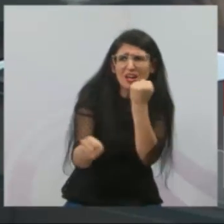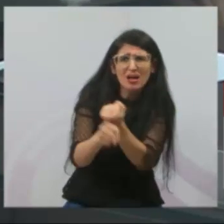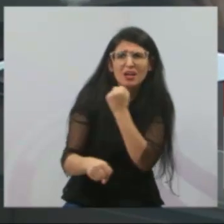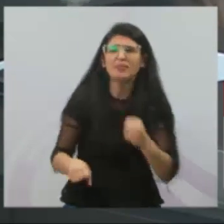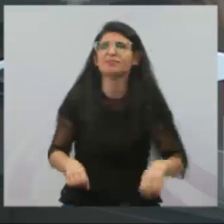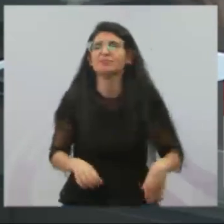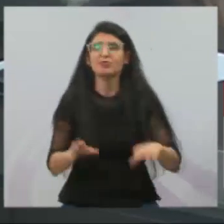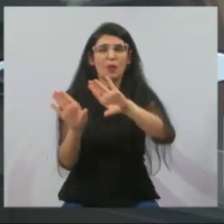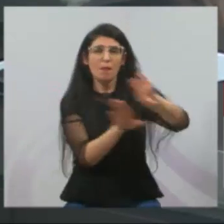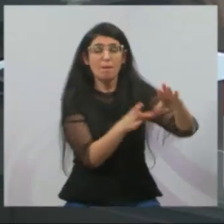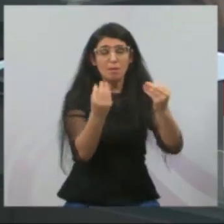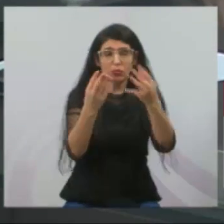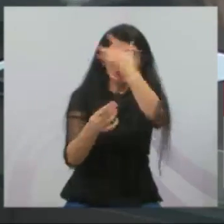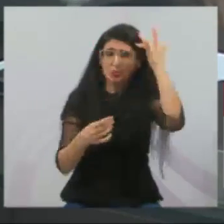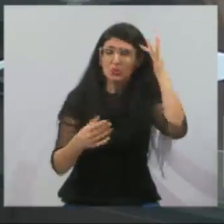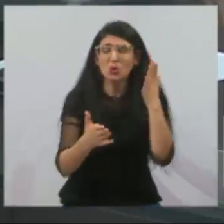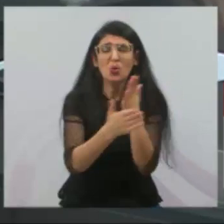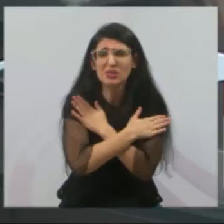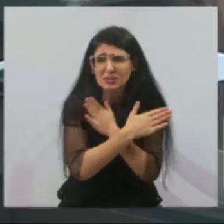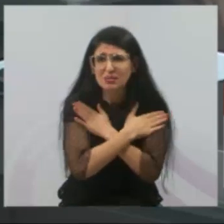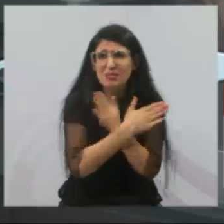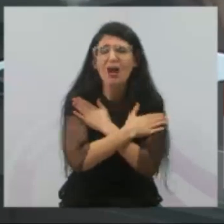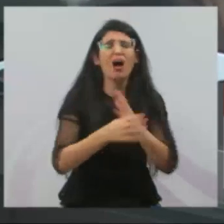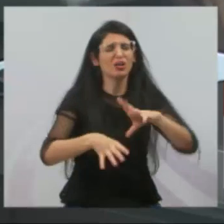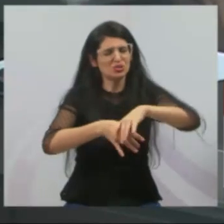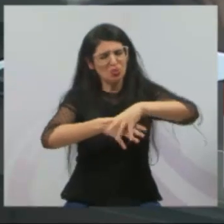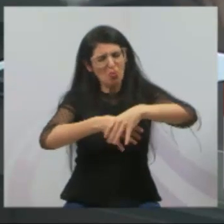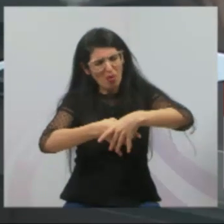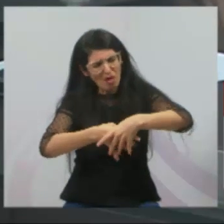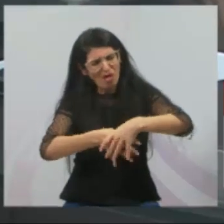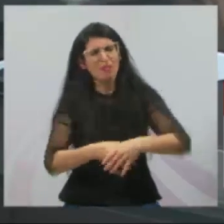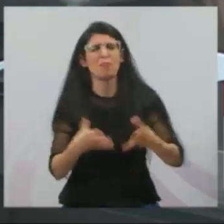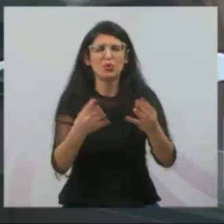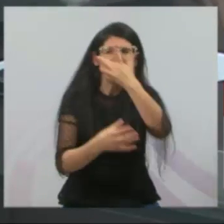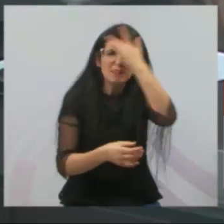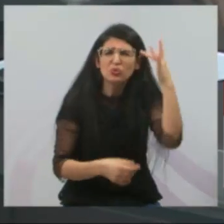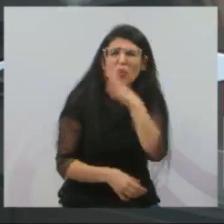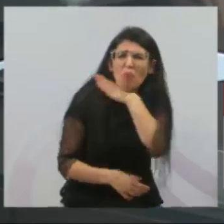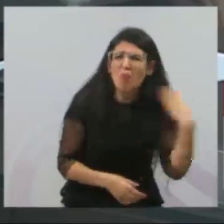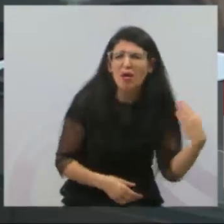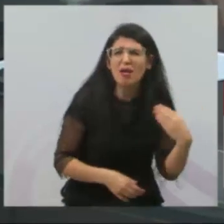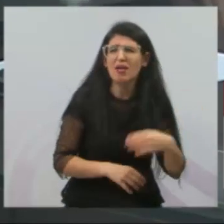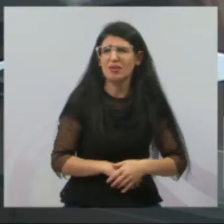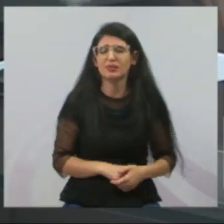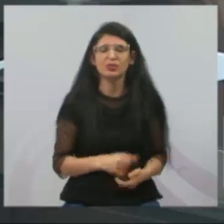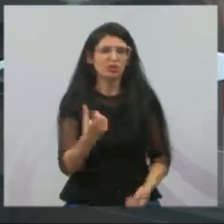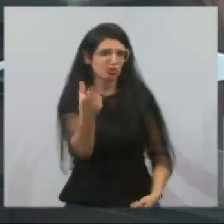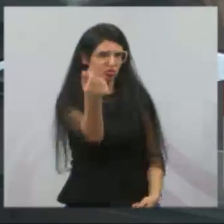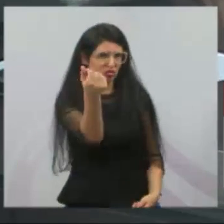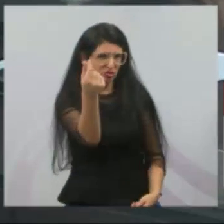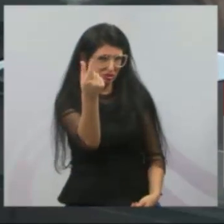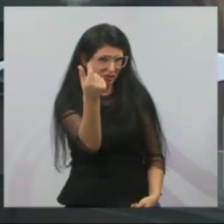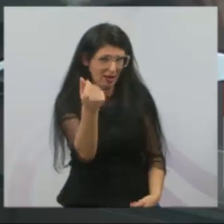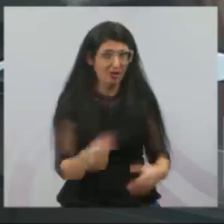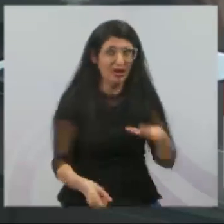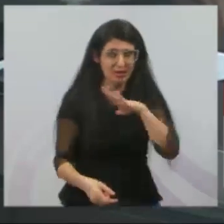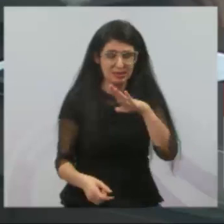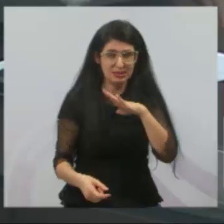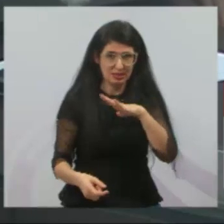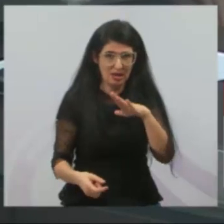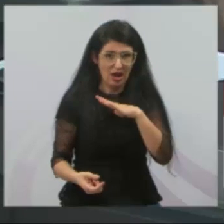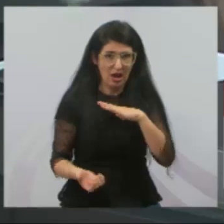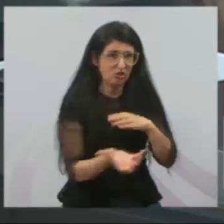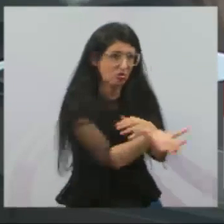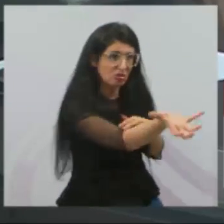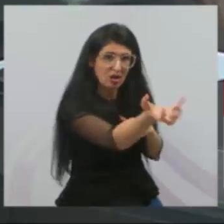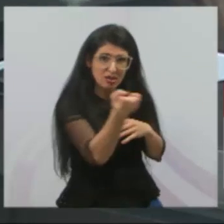desempregadas, as pessoas estão em casa, estão doentes, outras estão morrendo. Os recursos que o município recebe, que é o